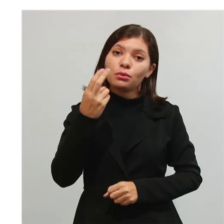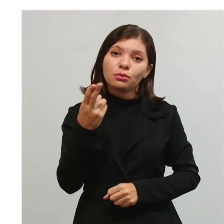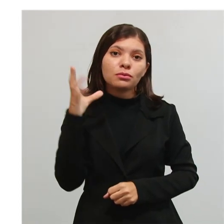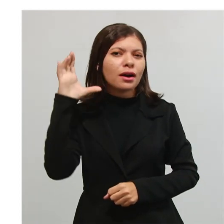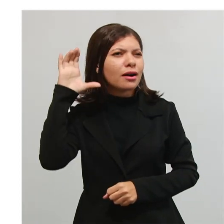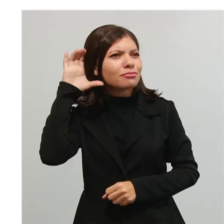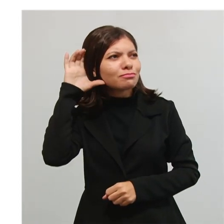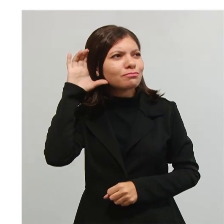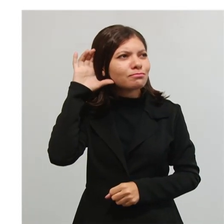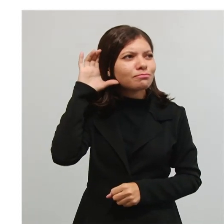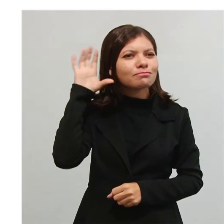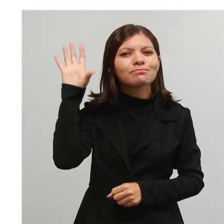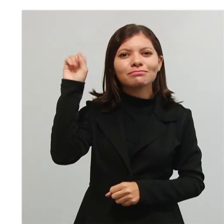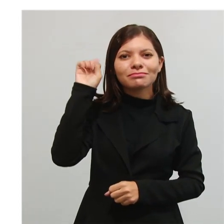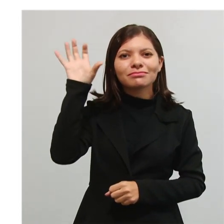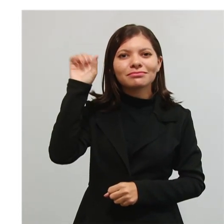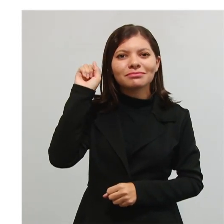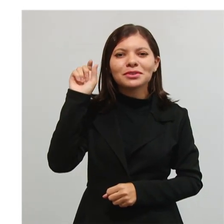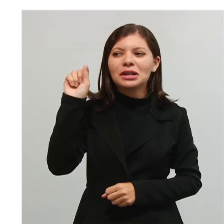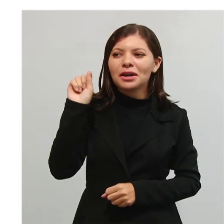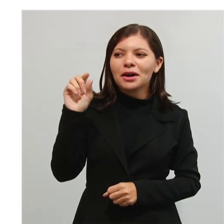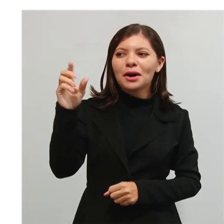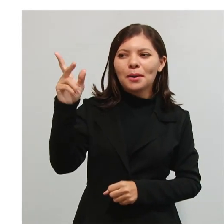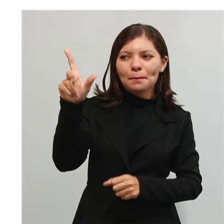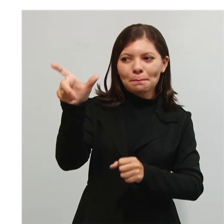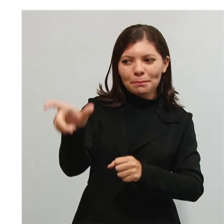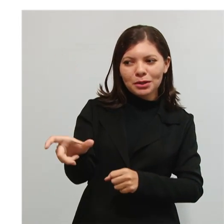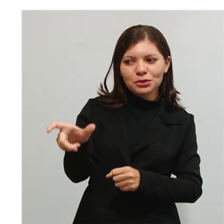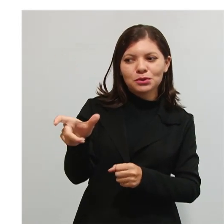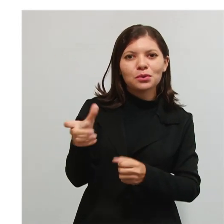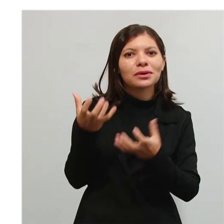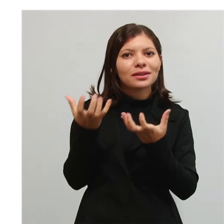escutar o que alguém deseja